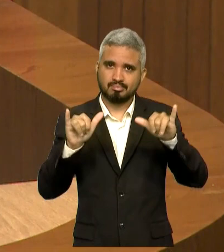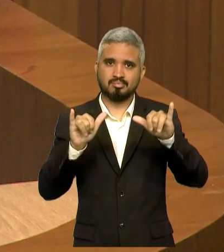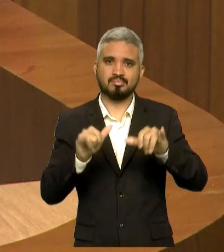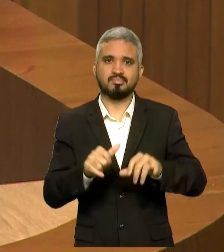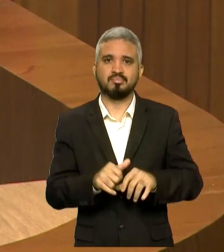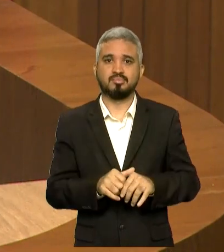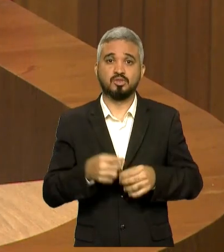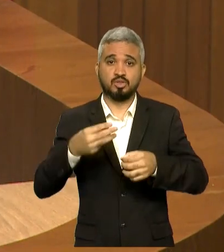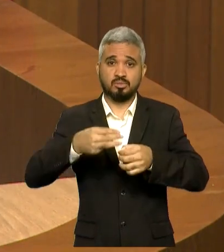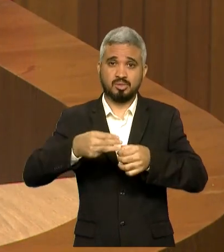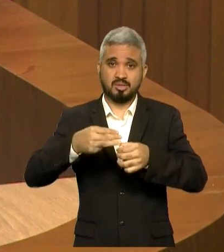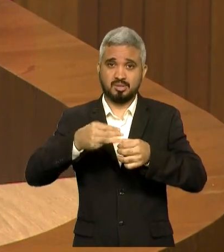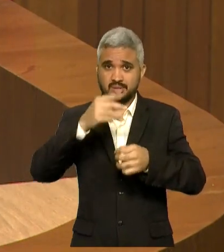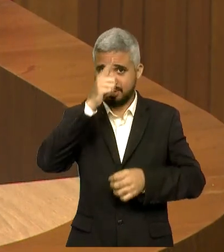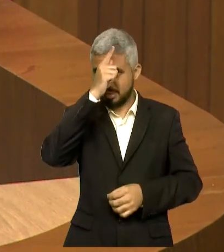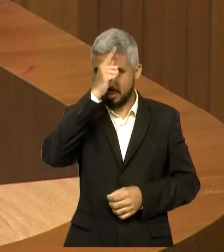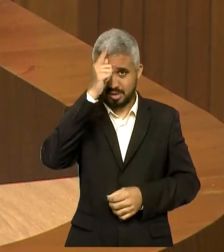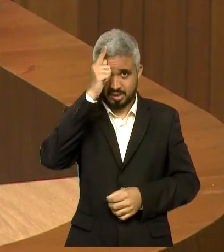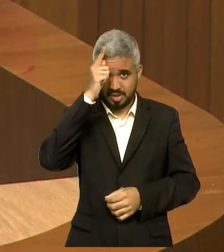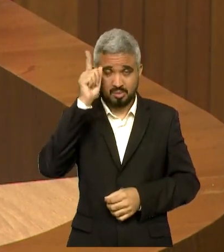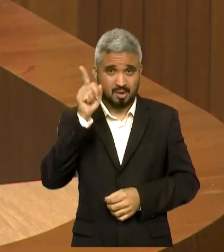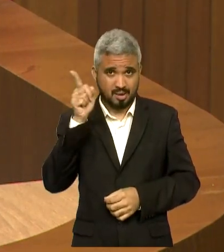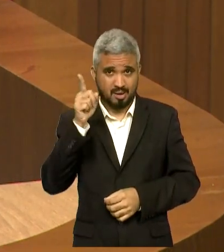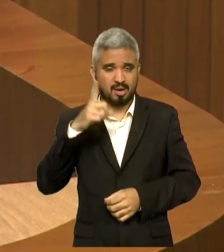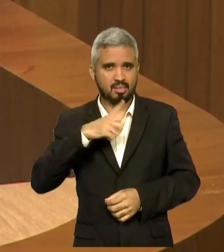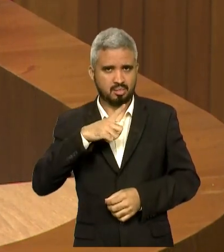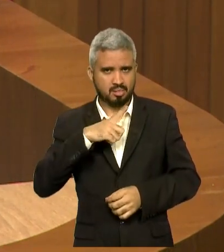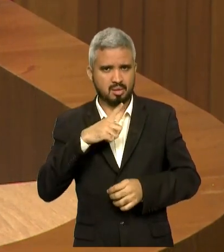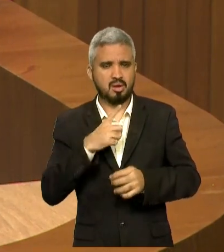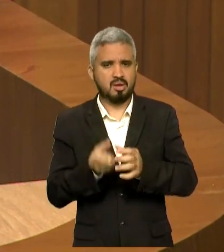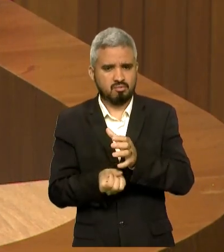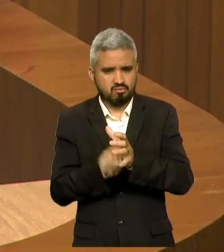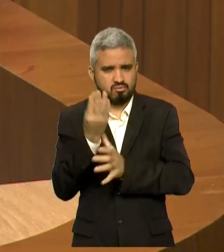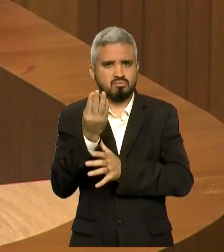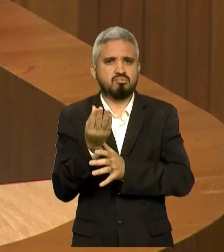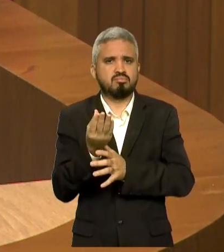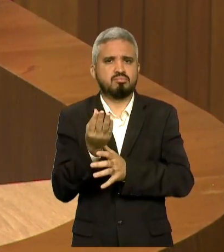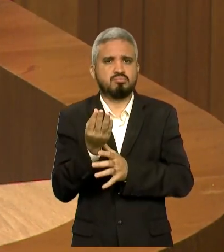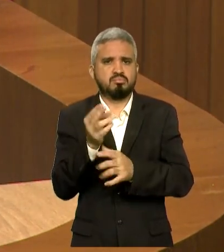Grajaú existe toda uma rede de proteção instalada, composta pela própria